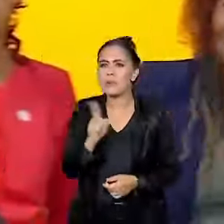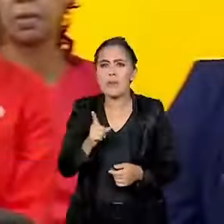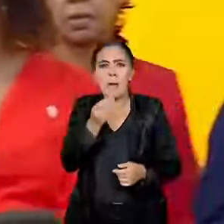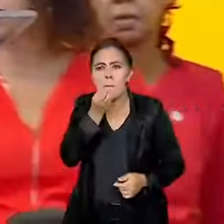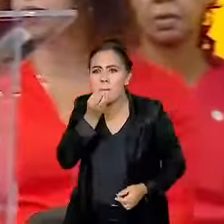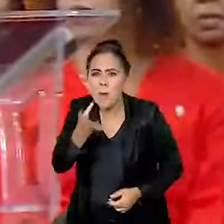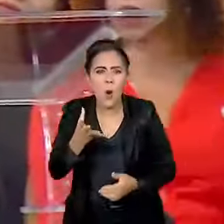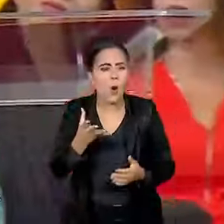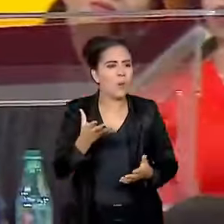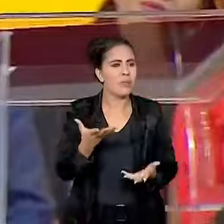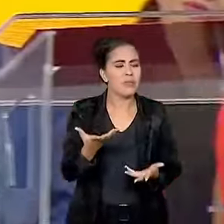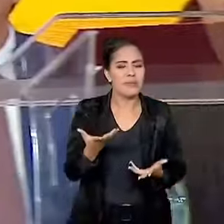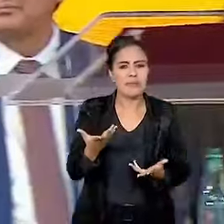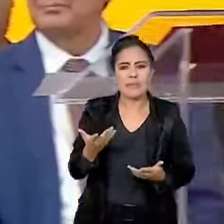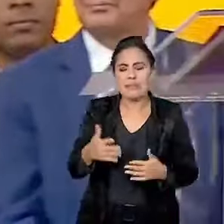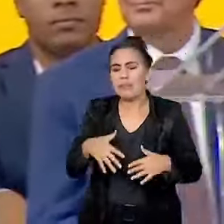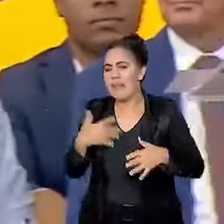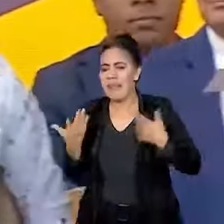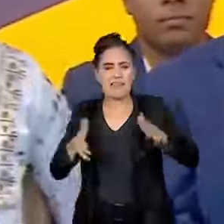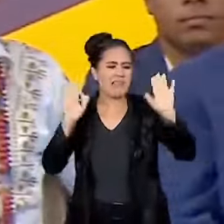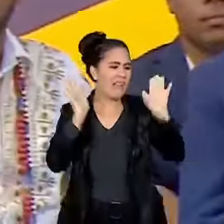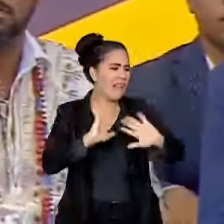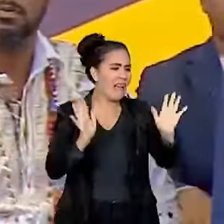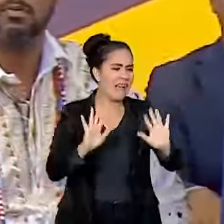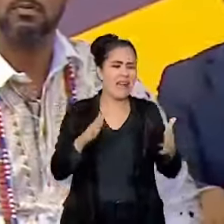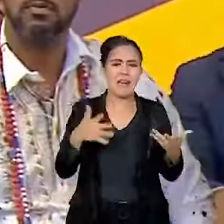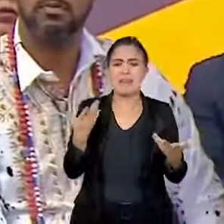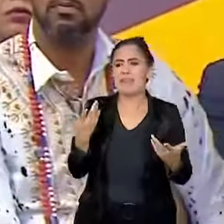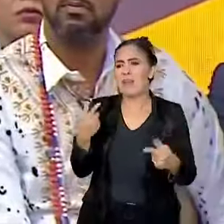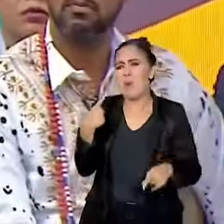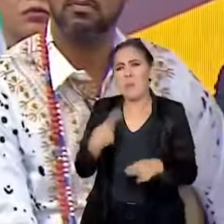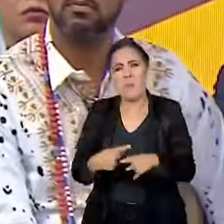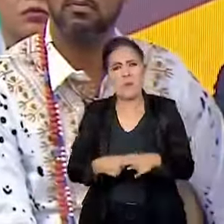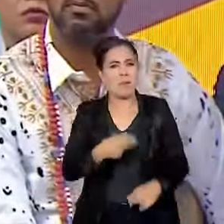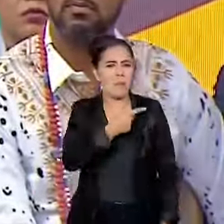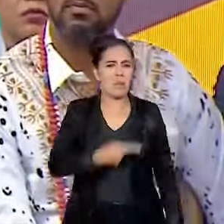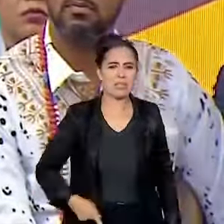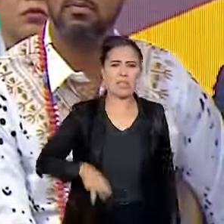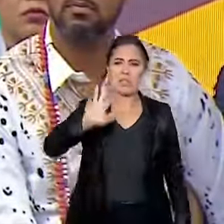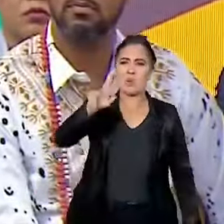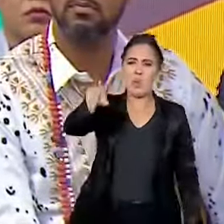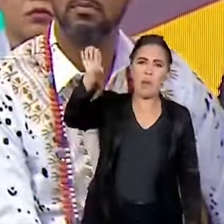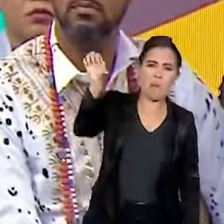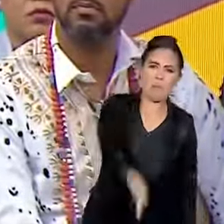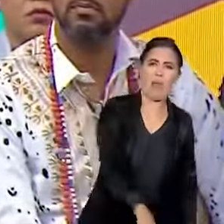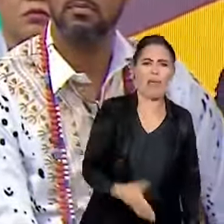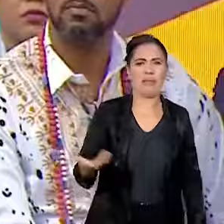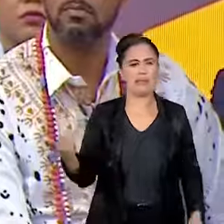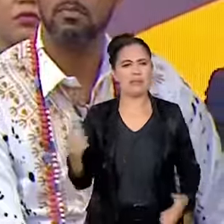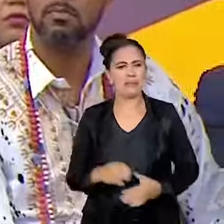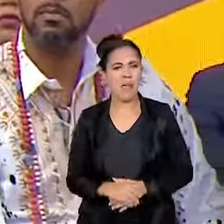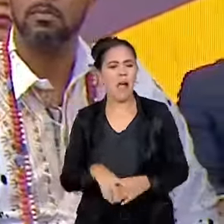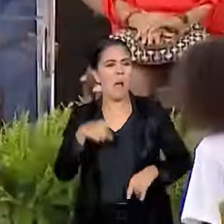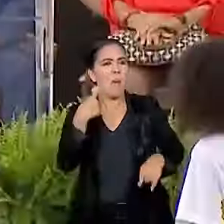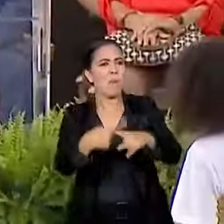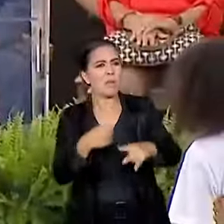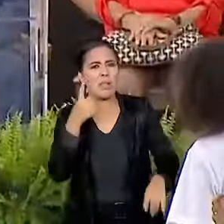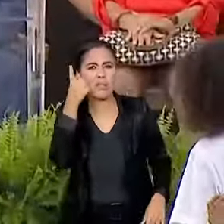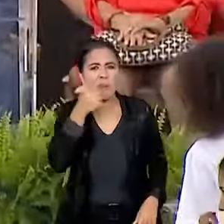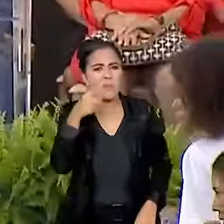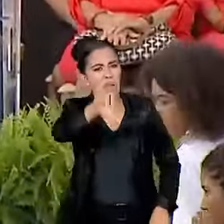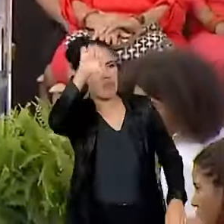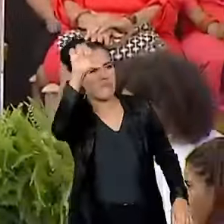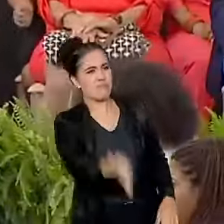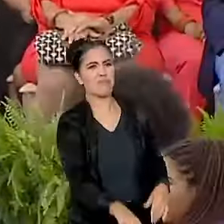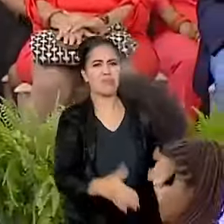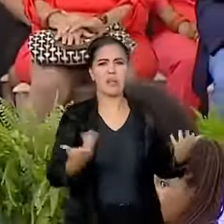você, aí você começa a dizer, não, porque esse Lula não presta, porque esses deputados não